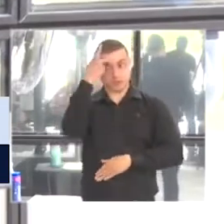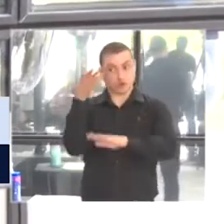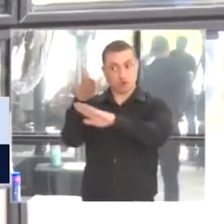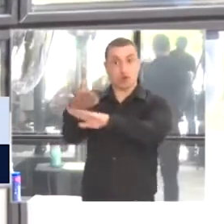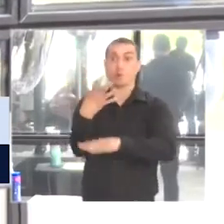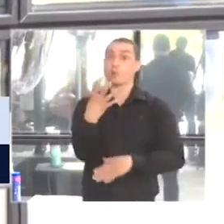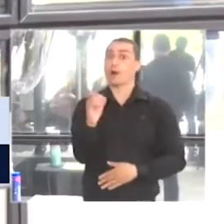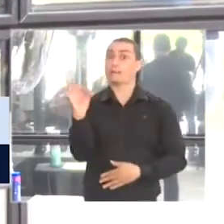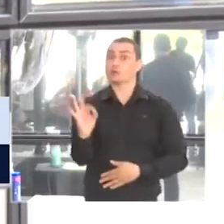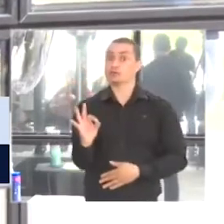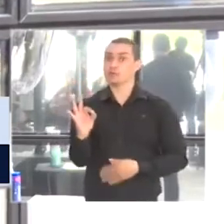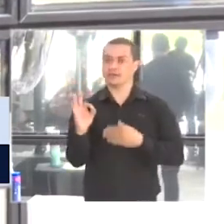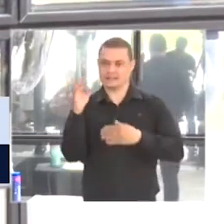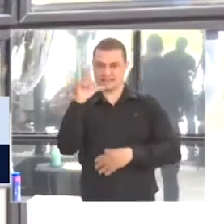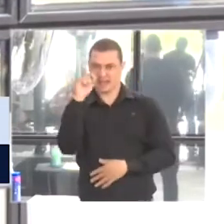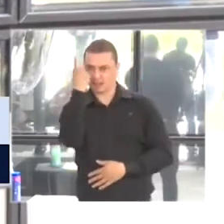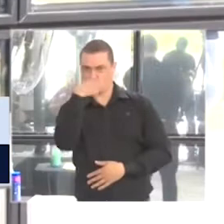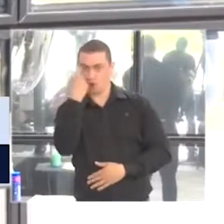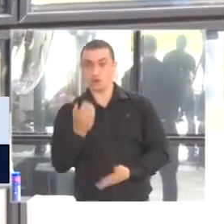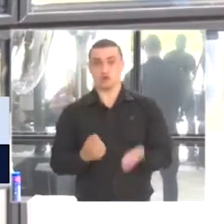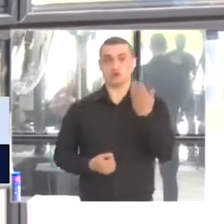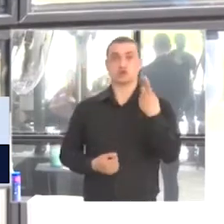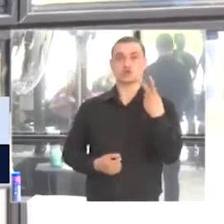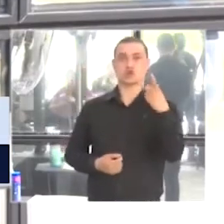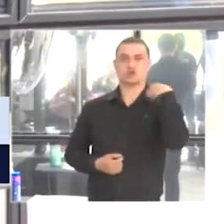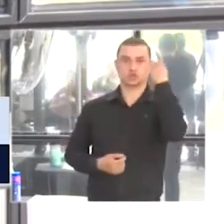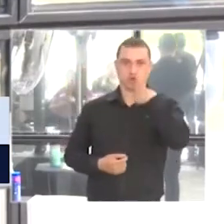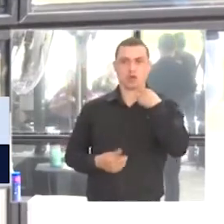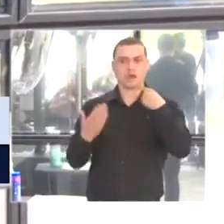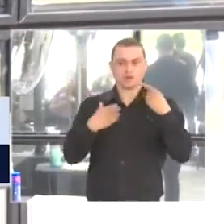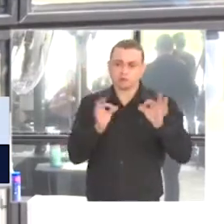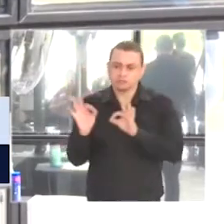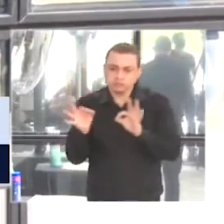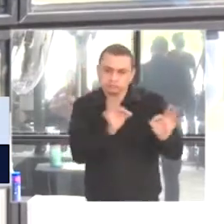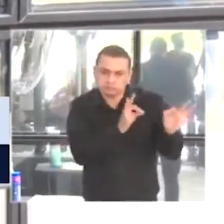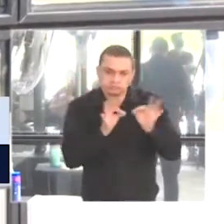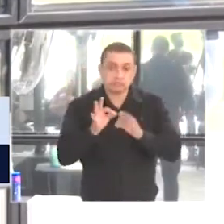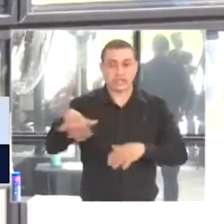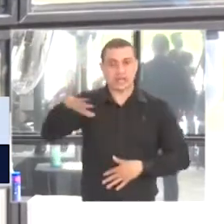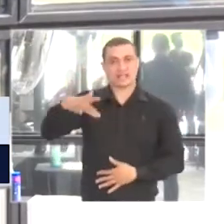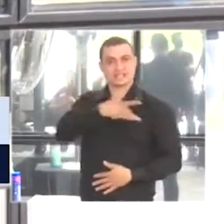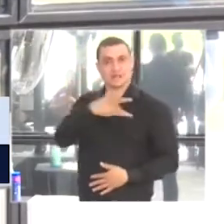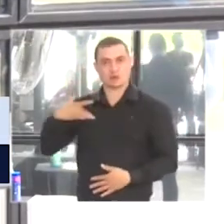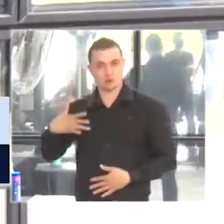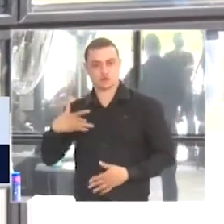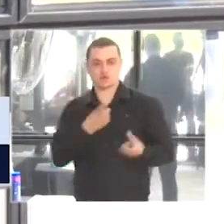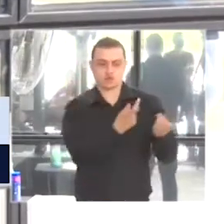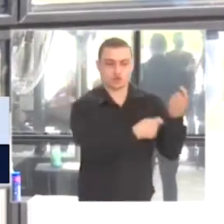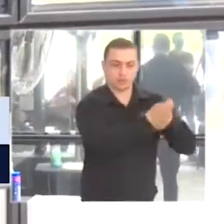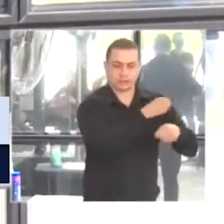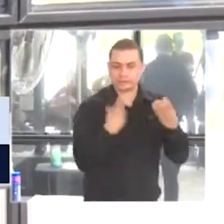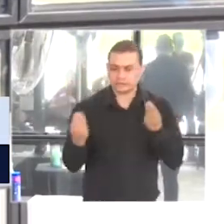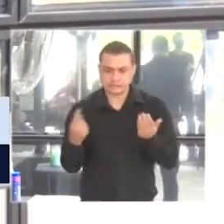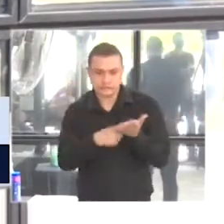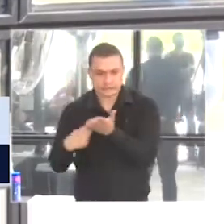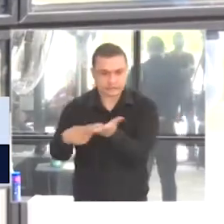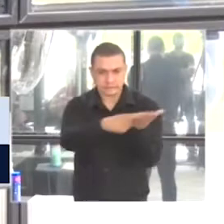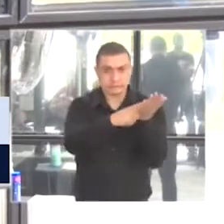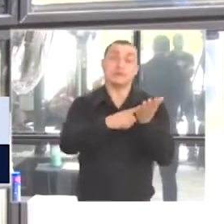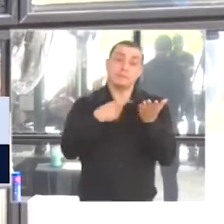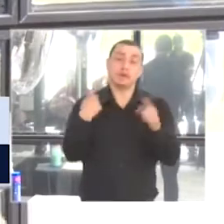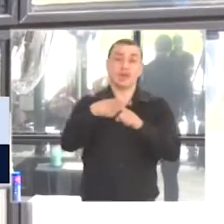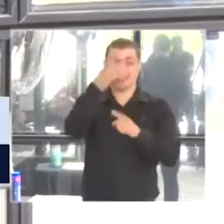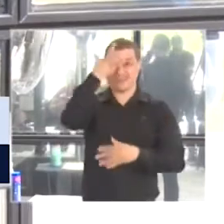40%. Então, foi uma discussão técnica entre saúde e comércio para que possamos atender a necessidade